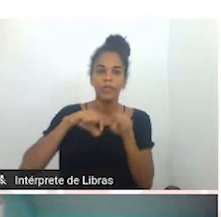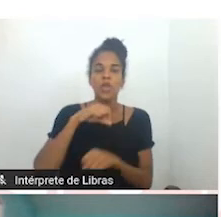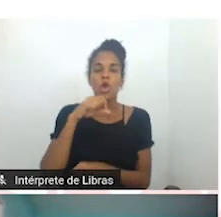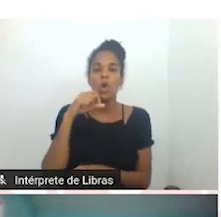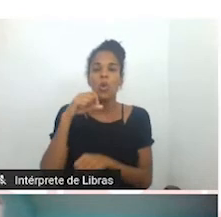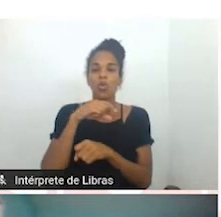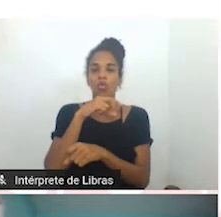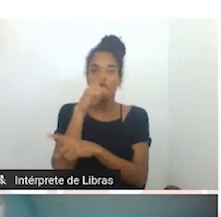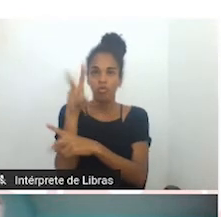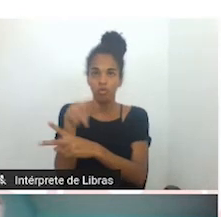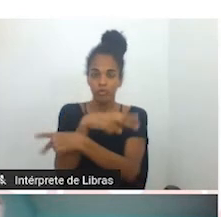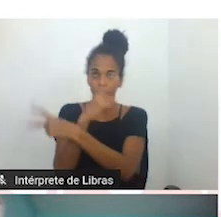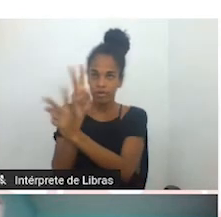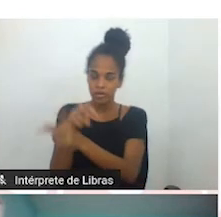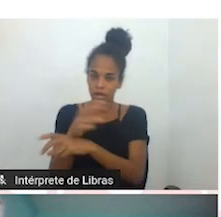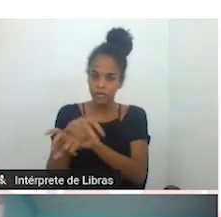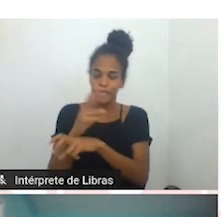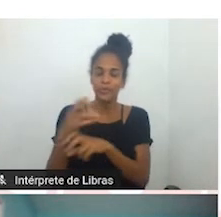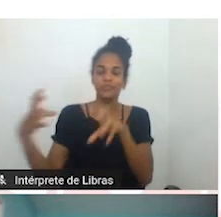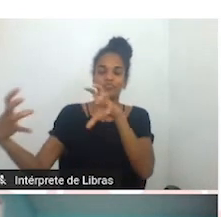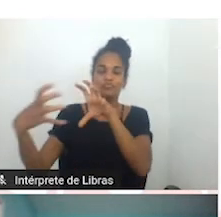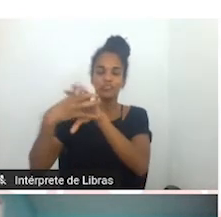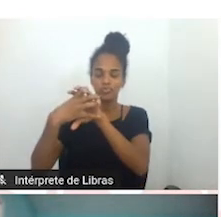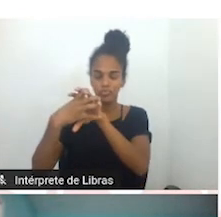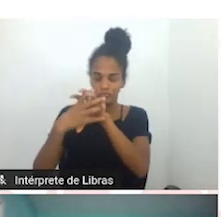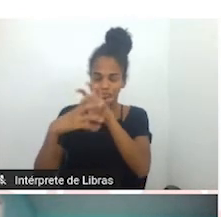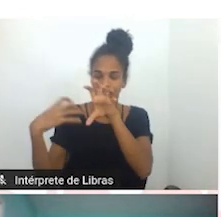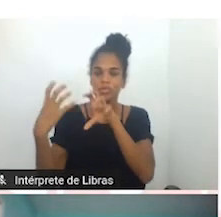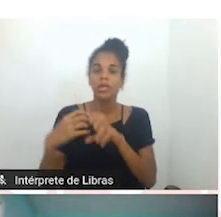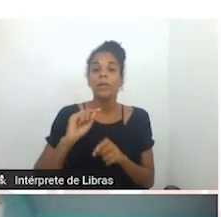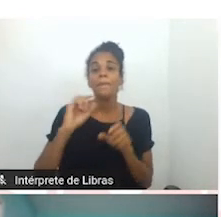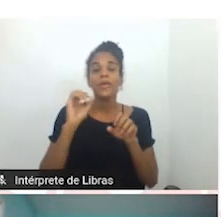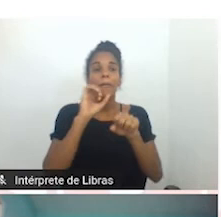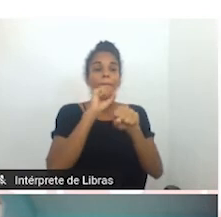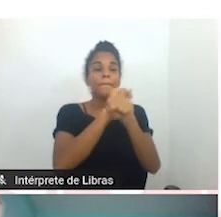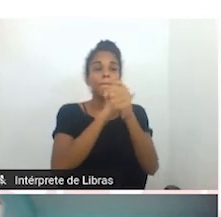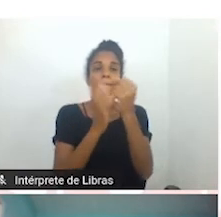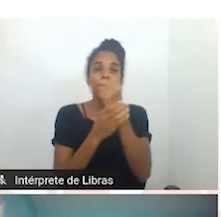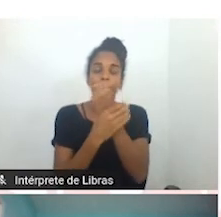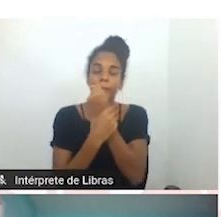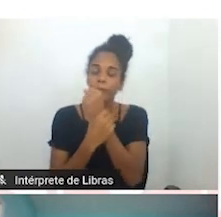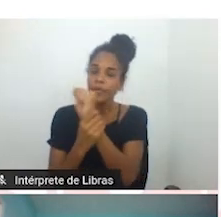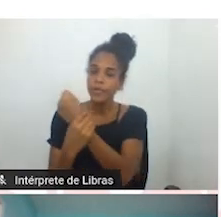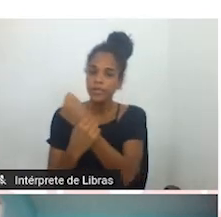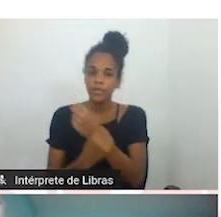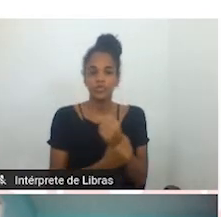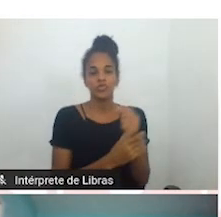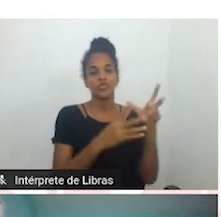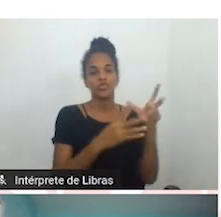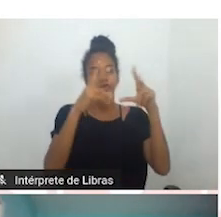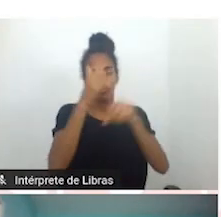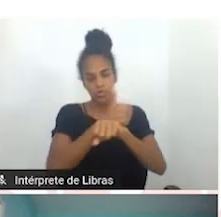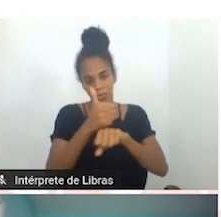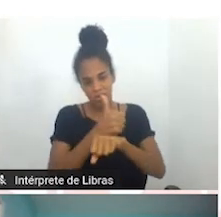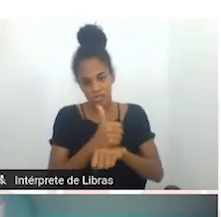ventilador. Tudo isso para proteger a equipe da geração de aerosol. E imediatamente após a intubação, a gente tem que